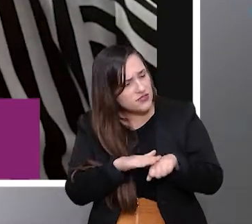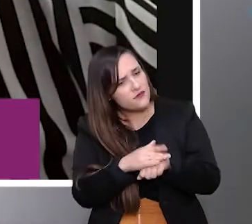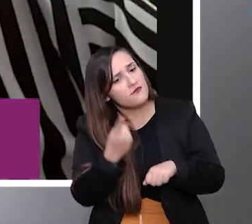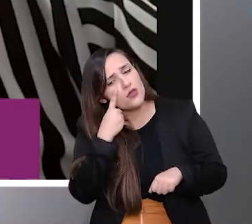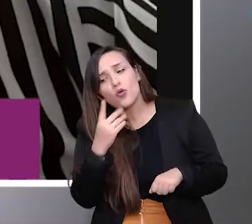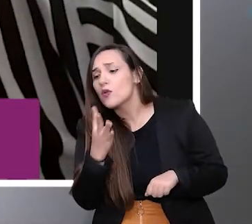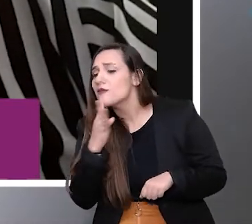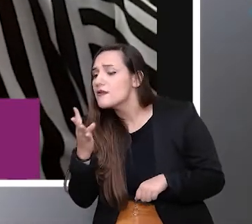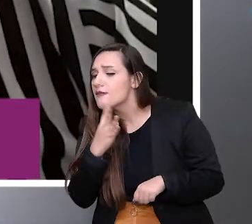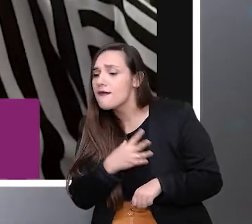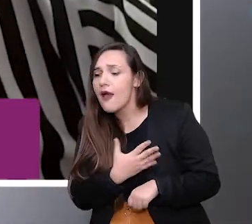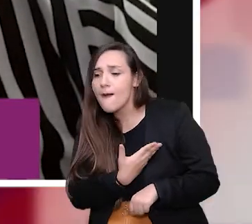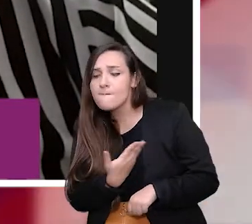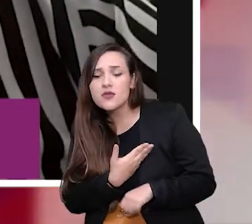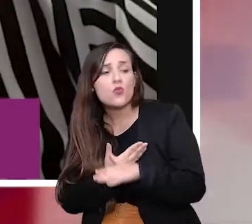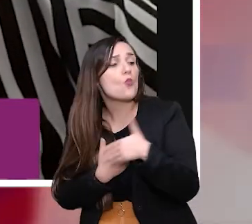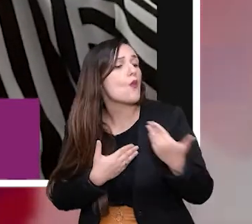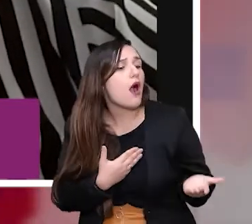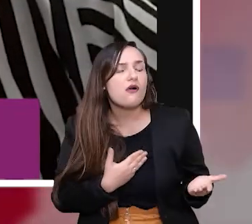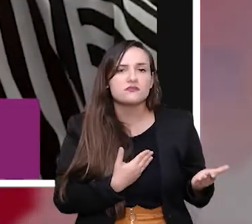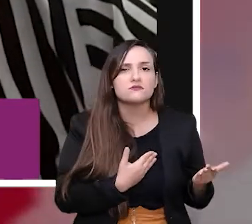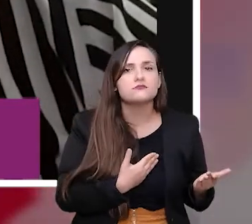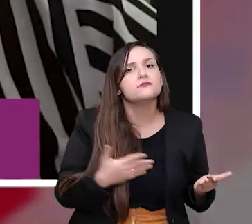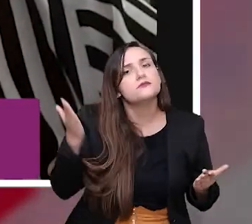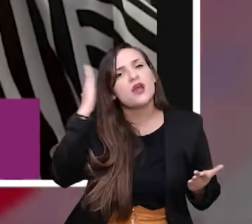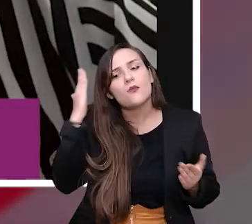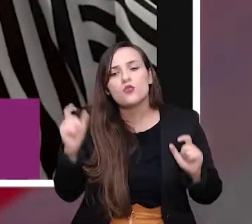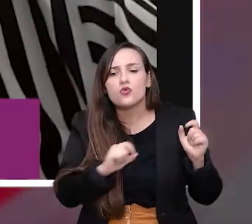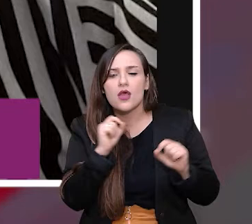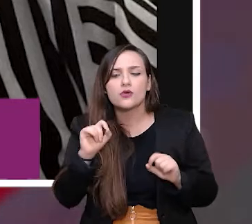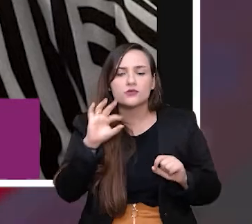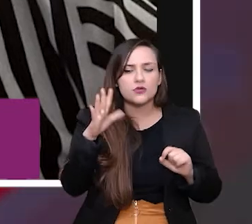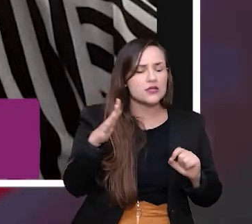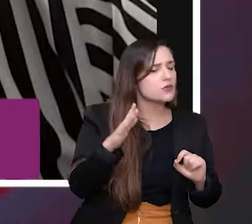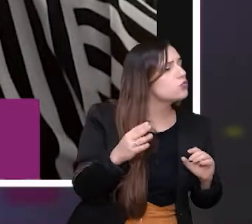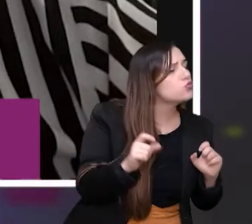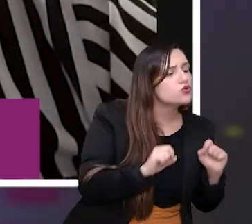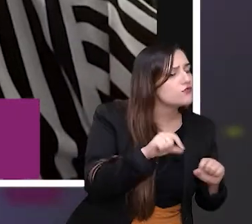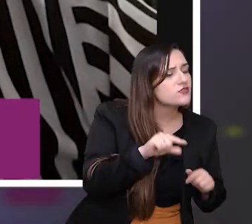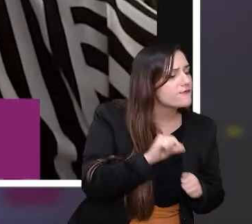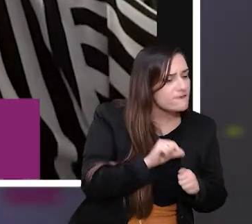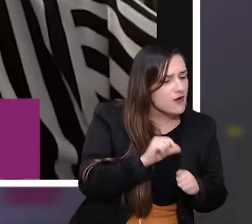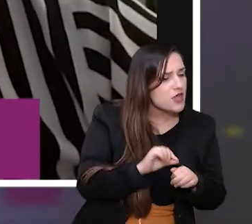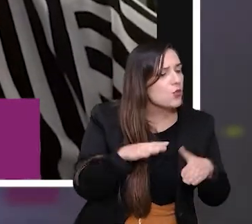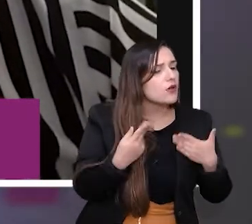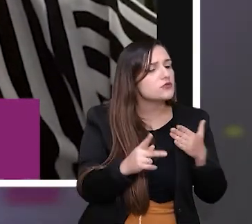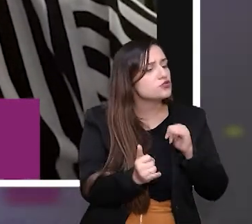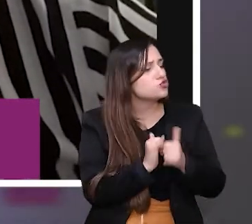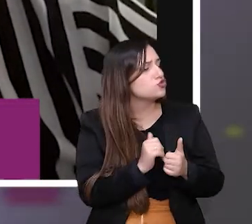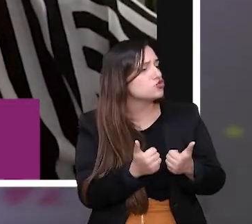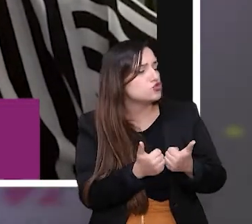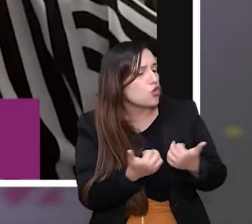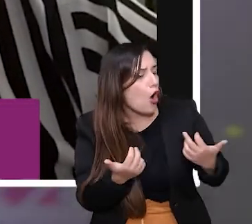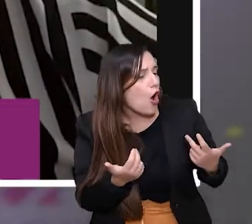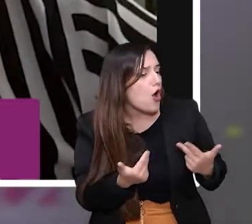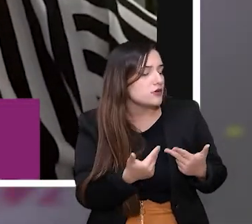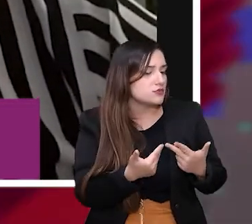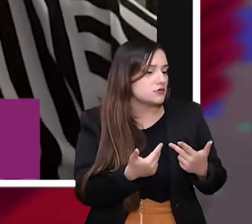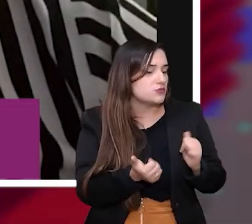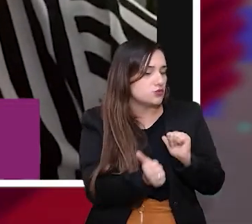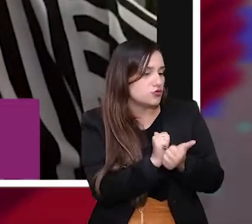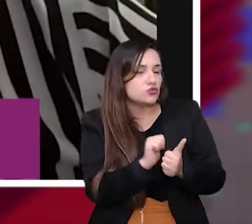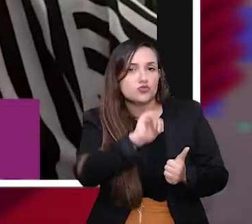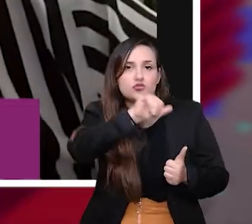mídias, mas conversar, conhecer os amigos, entender o que está acontecendo, né? De que ele está se ocupando, que jogos ele